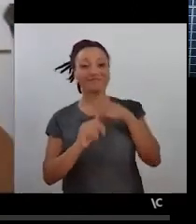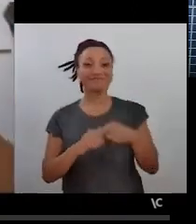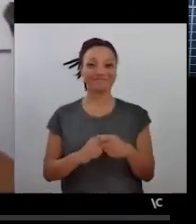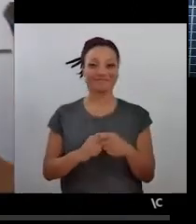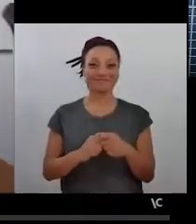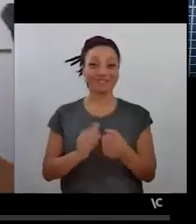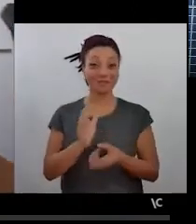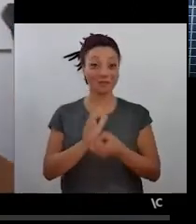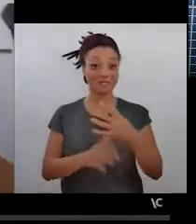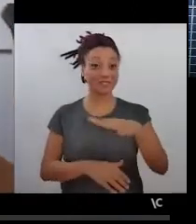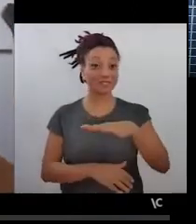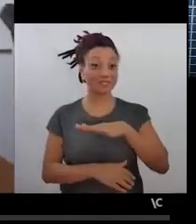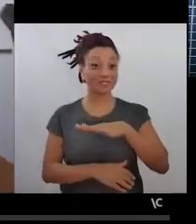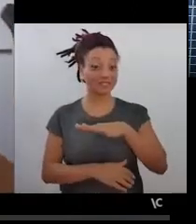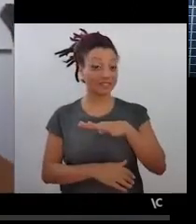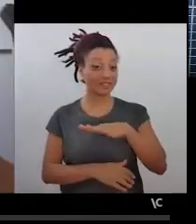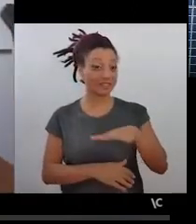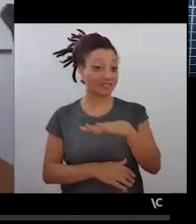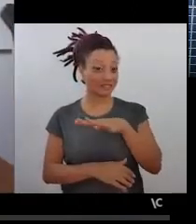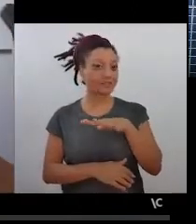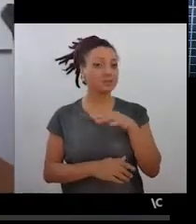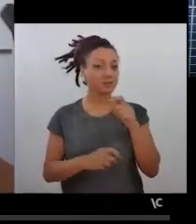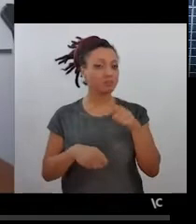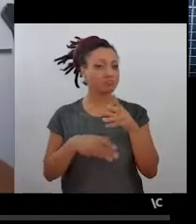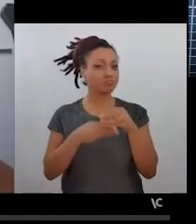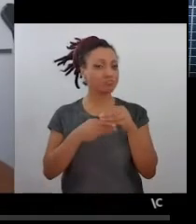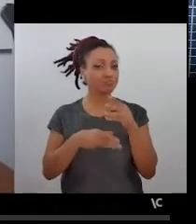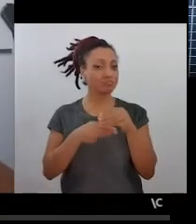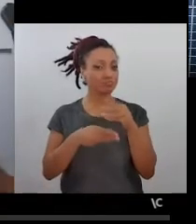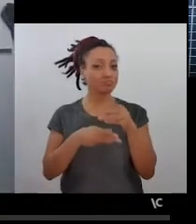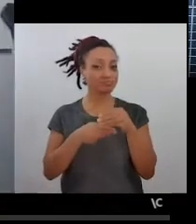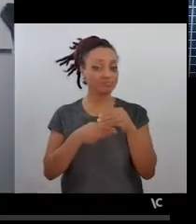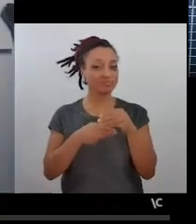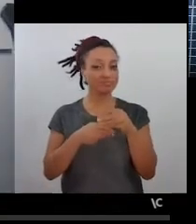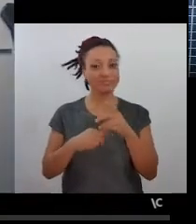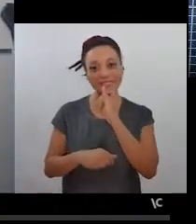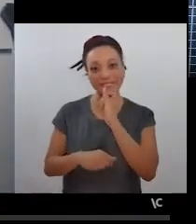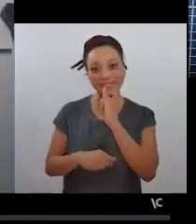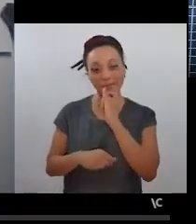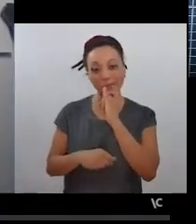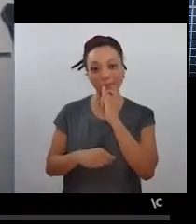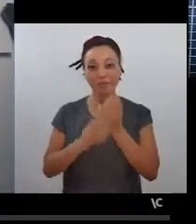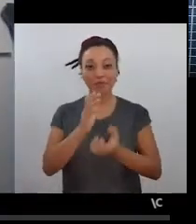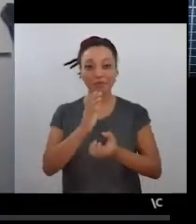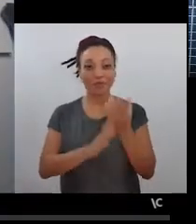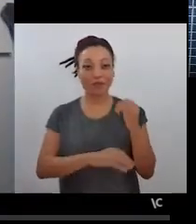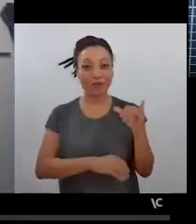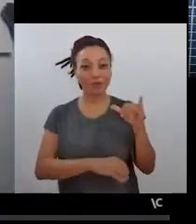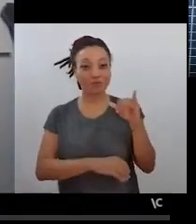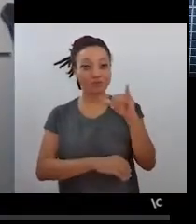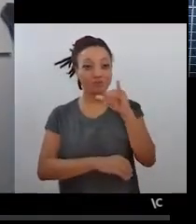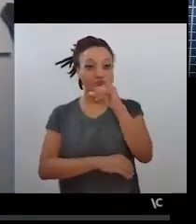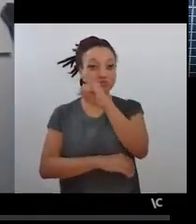Aí você vai ali, ó, e vai fazendo a pintura com o molde vazado, entendeu? Eu quero fazer também. Pode fazer